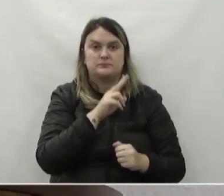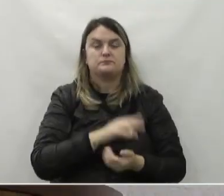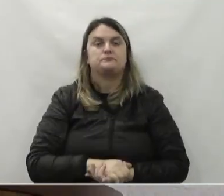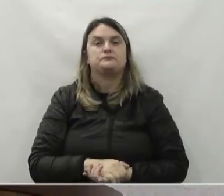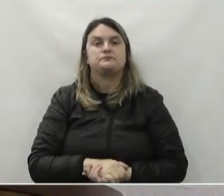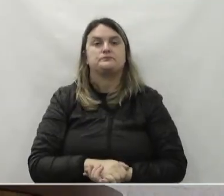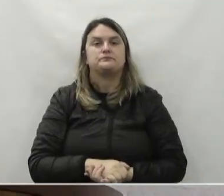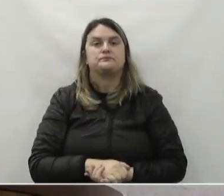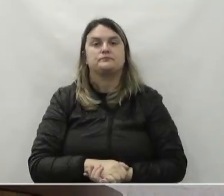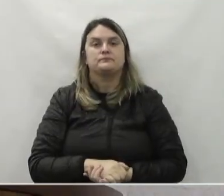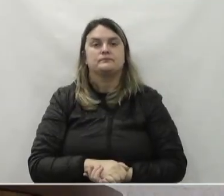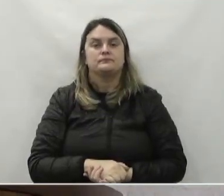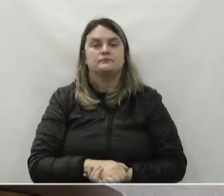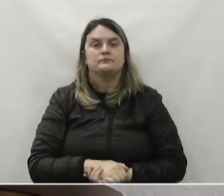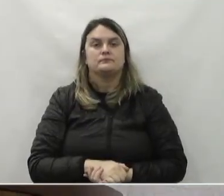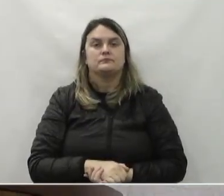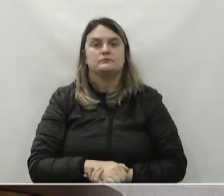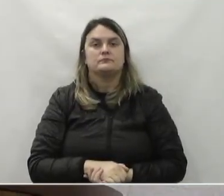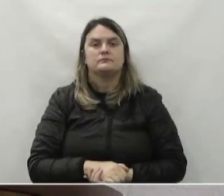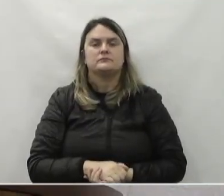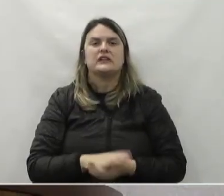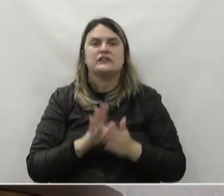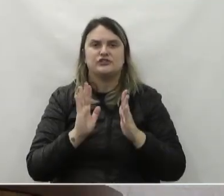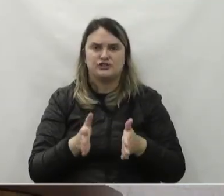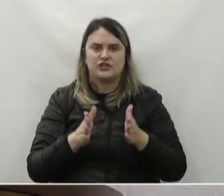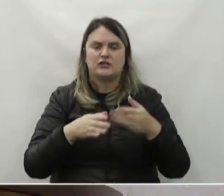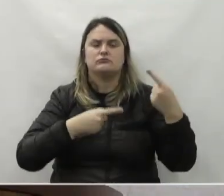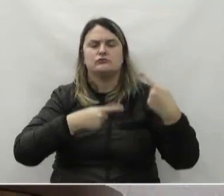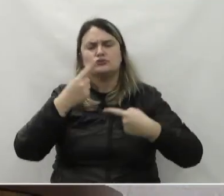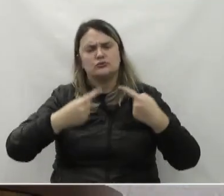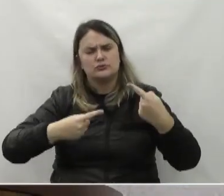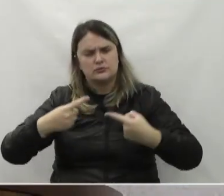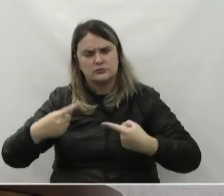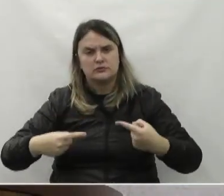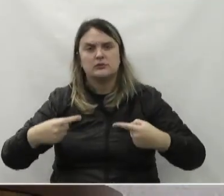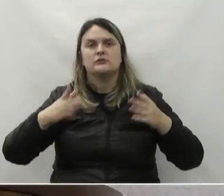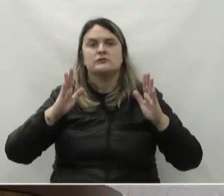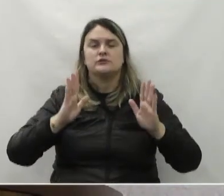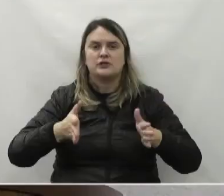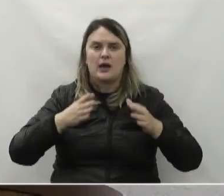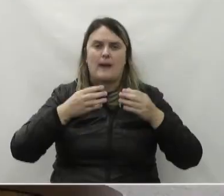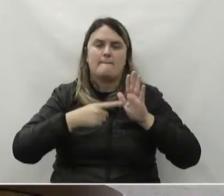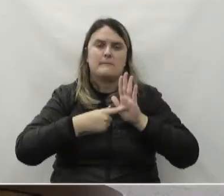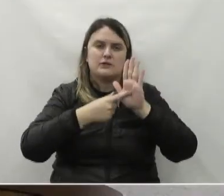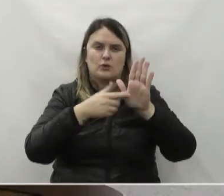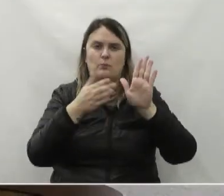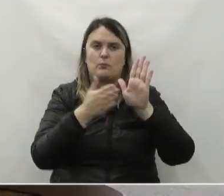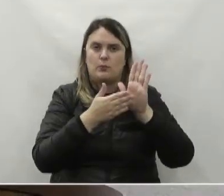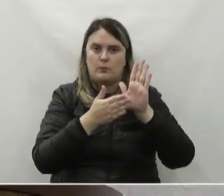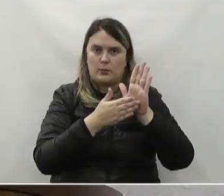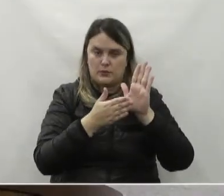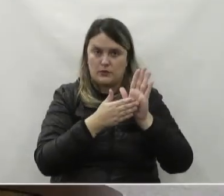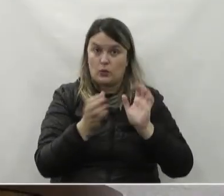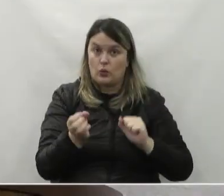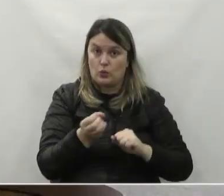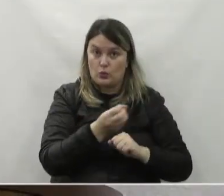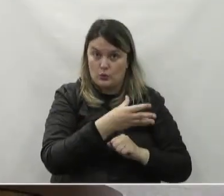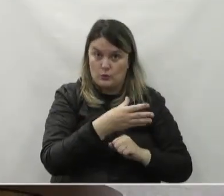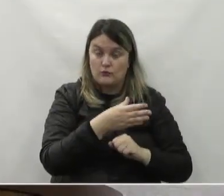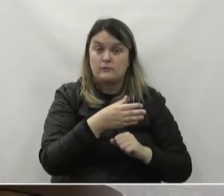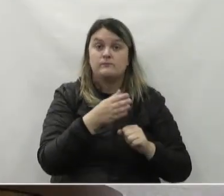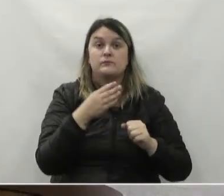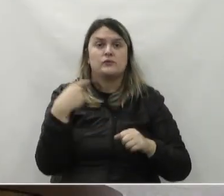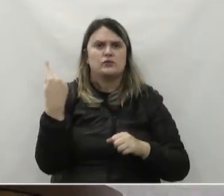regime de urgência aqui para a Câmara. Já foi amplamente discutido aqui nesta Casa de Leis e a gente